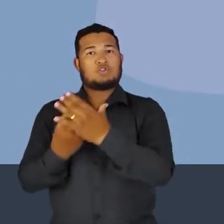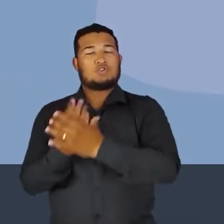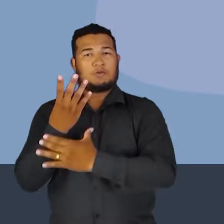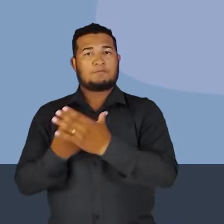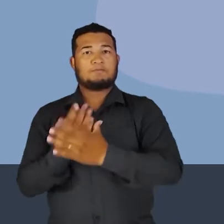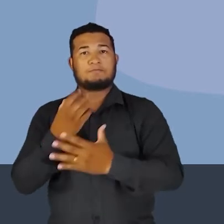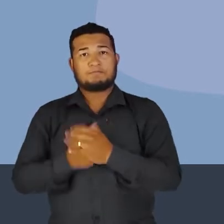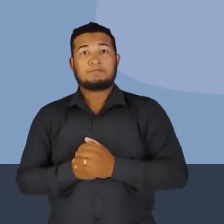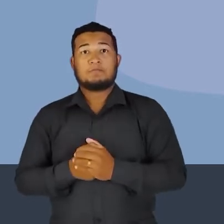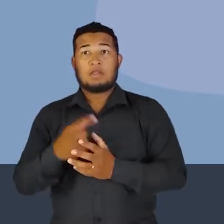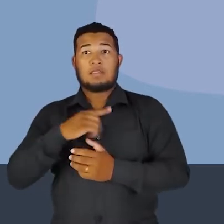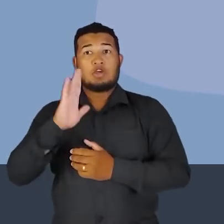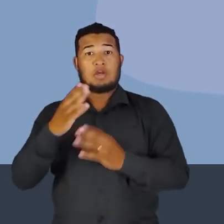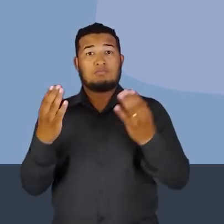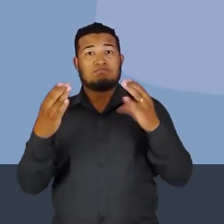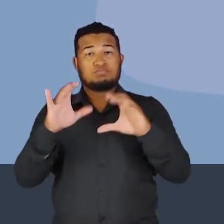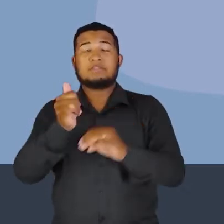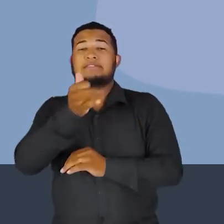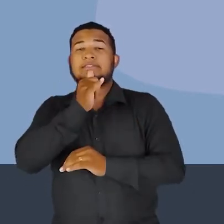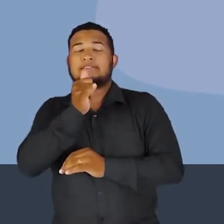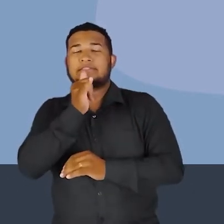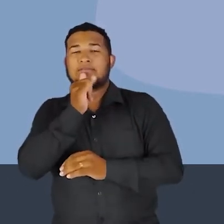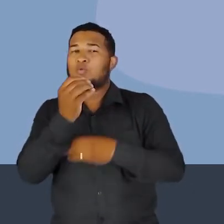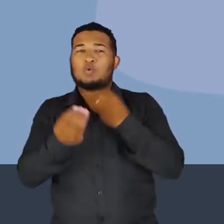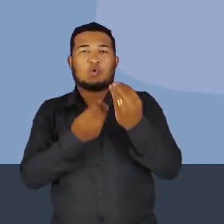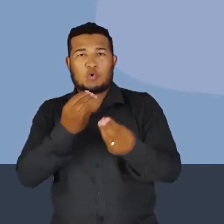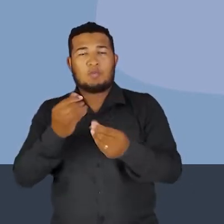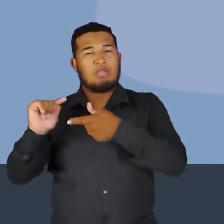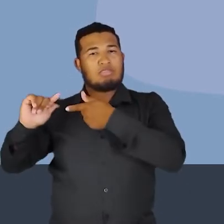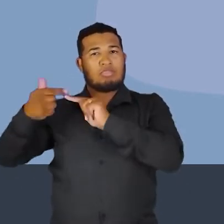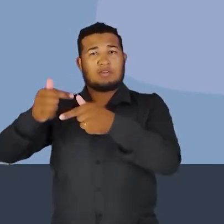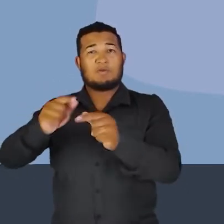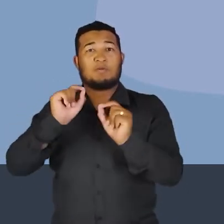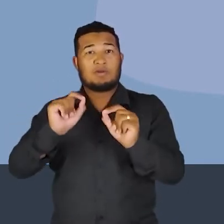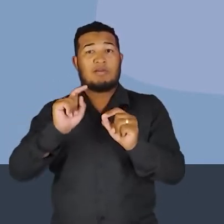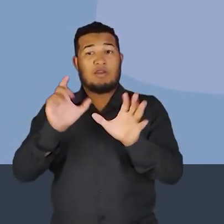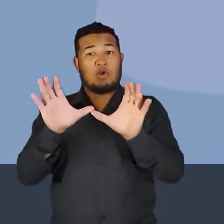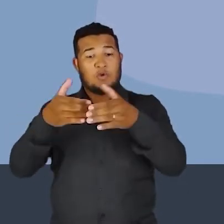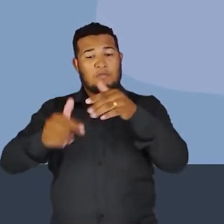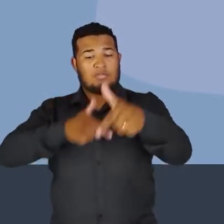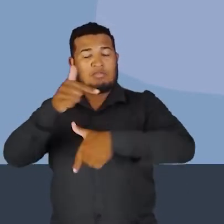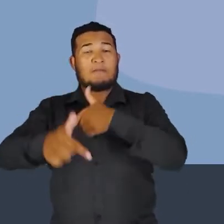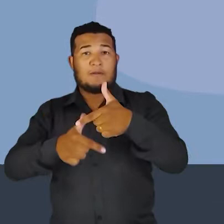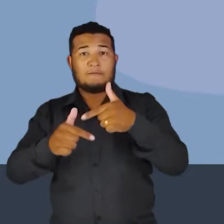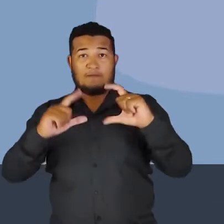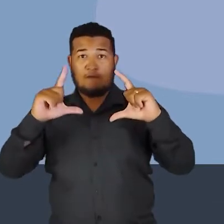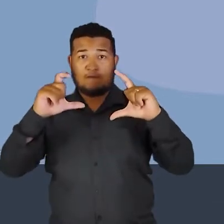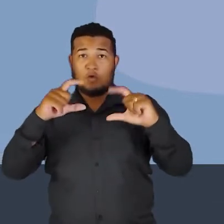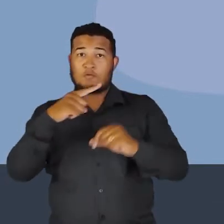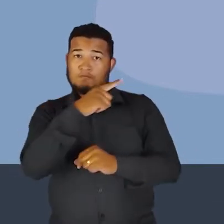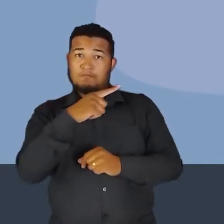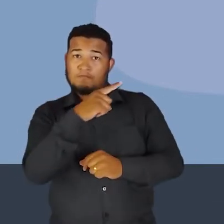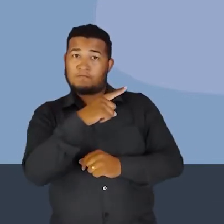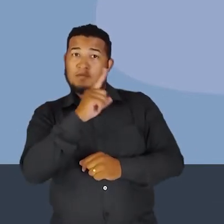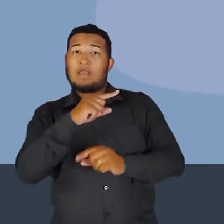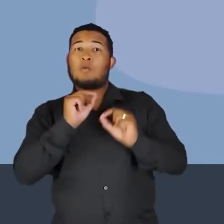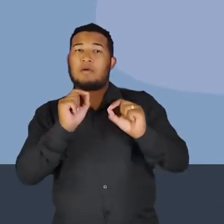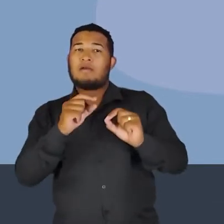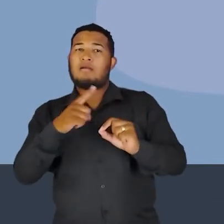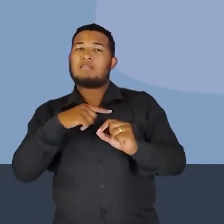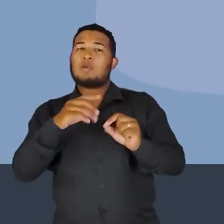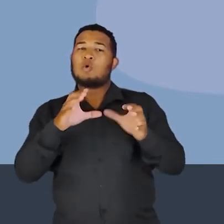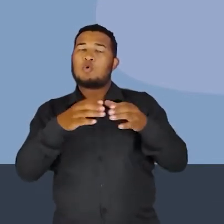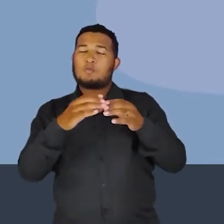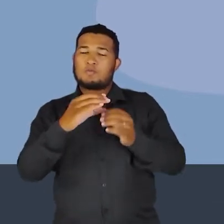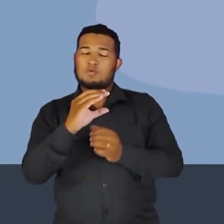para vocês um exemplo de movimento social tradicional, que é o movimento dos trabalhadores. Essa foto aí é de um ato da Central Única